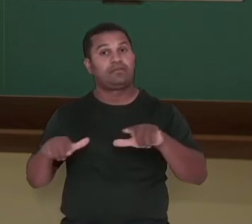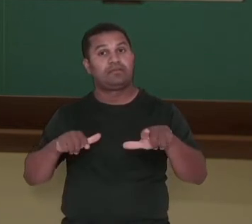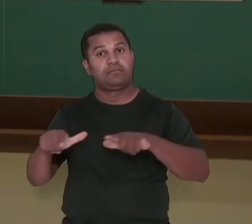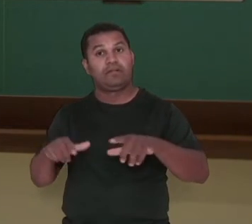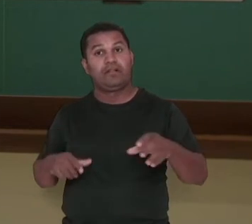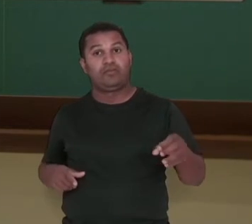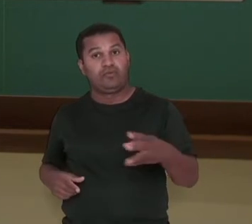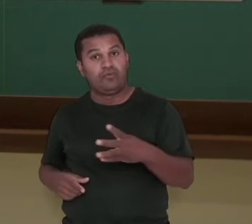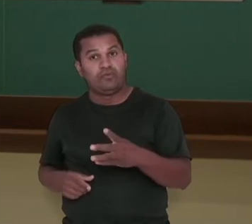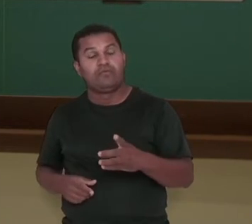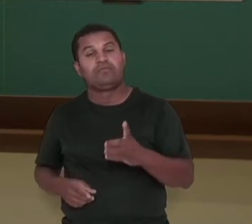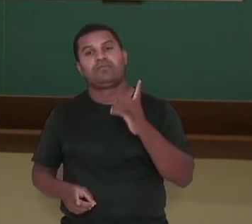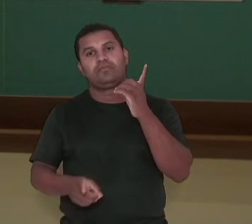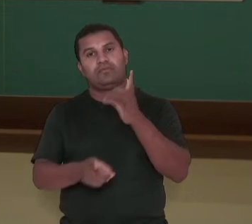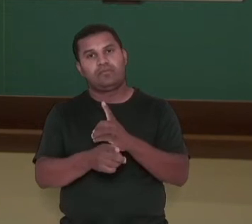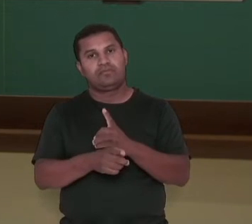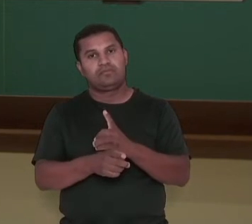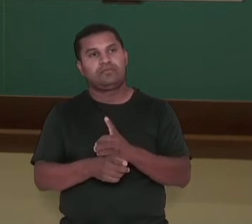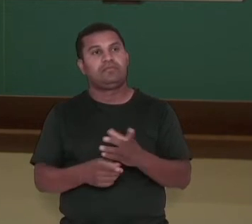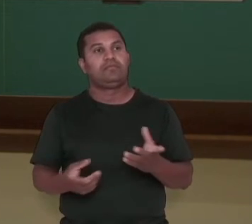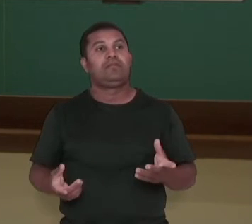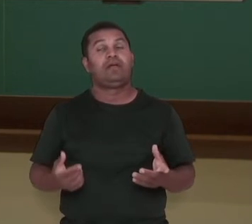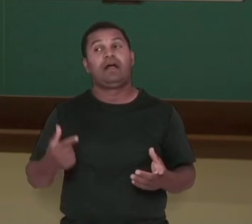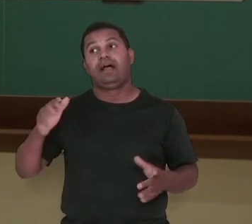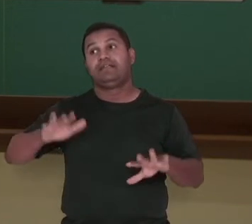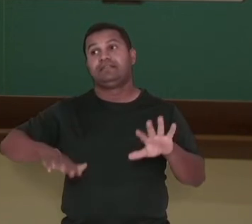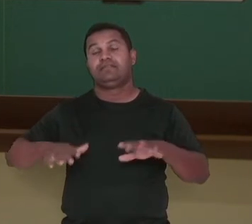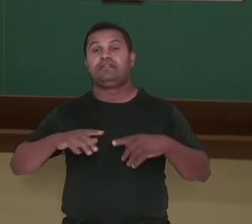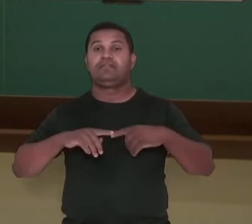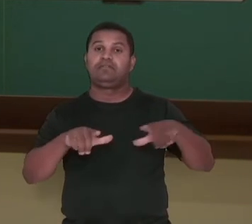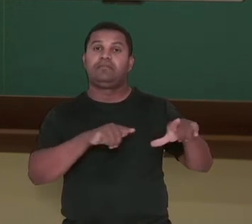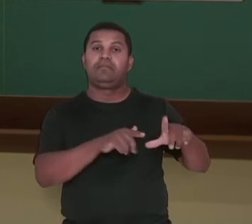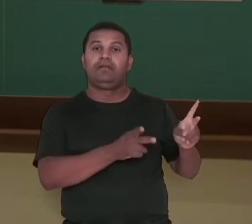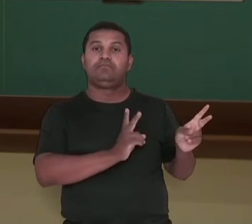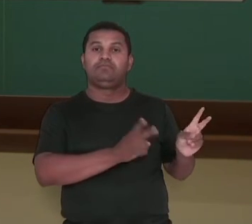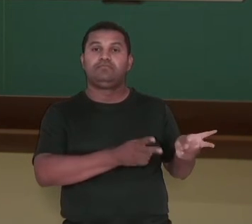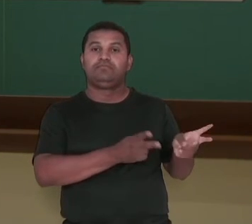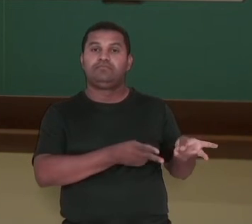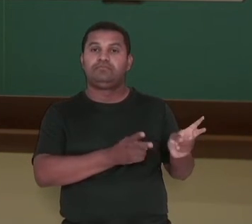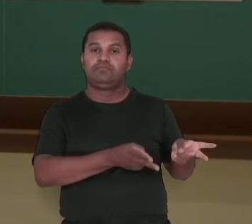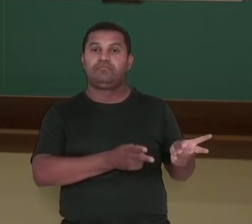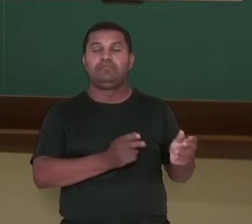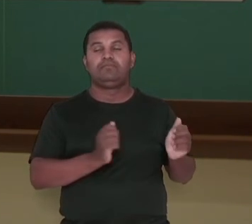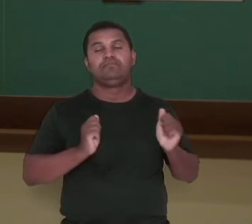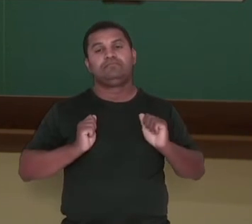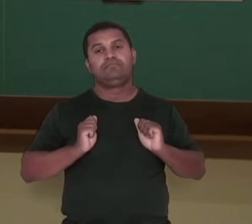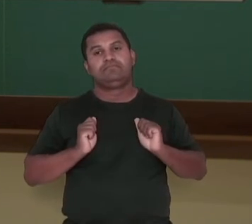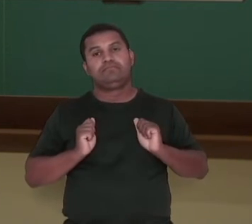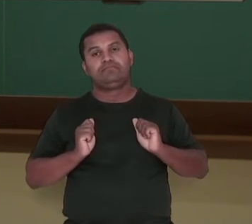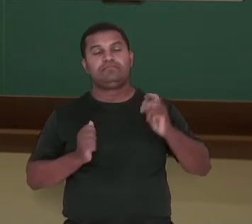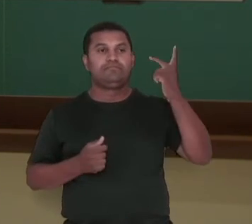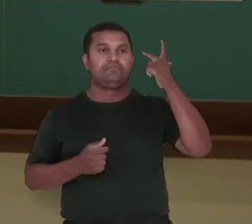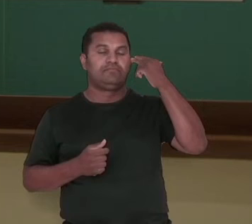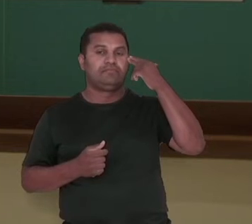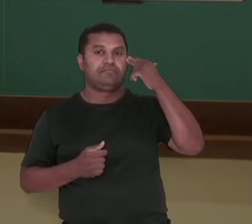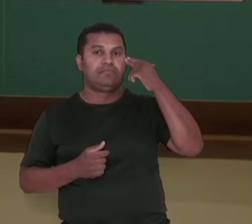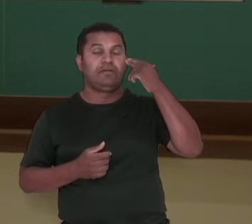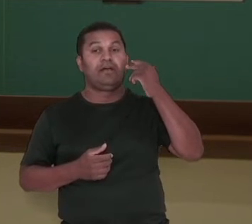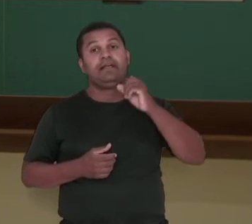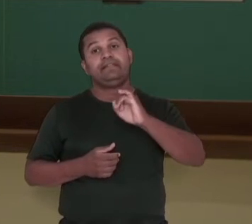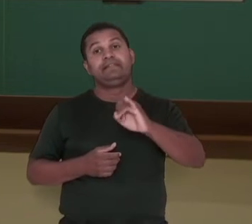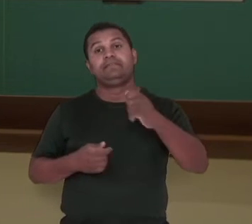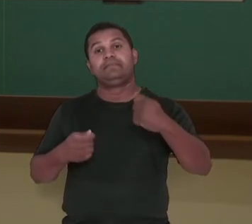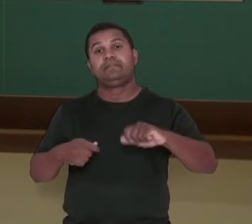estar conseguindo ser proativo onde está confortável para nós. Mas, se de repente a gente precisa mudar de setor dentro do trabalho,